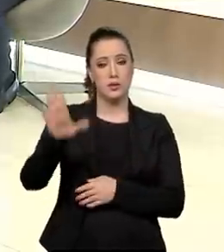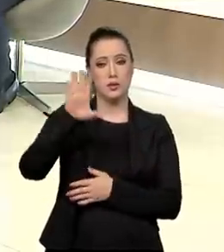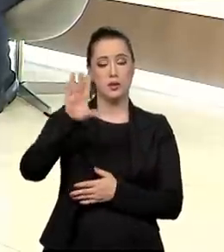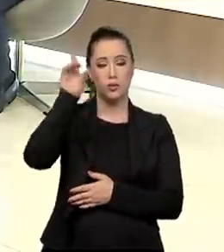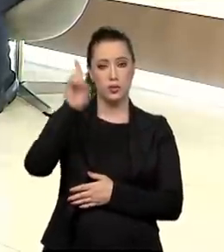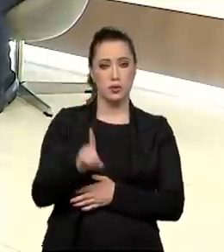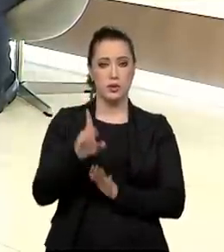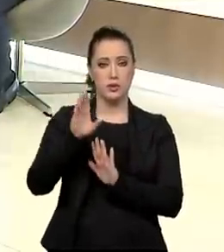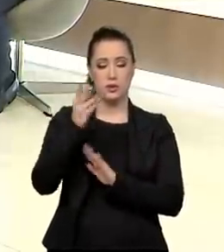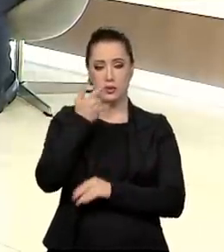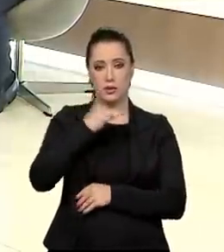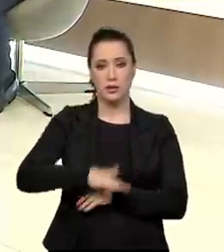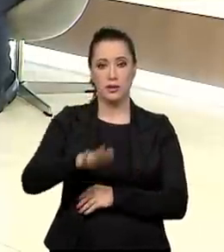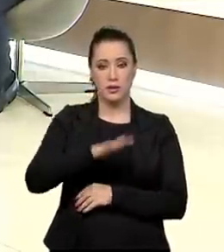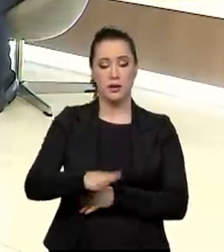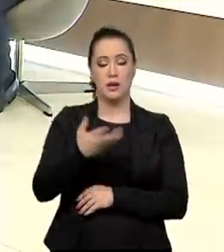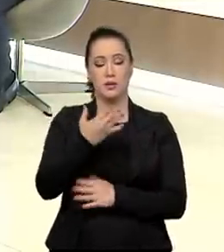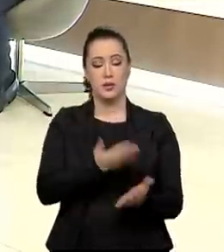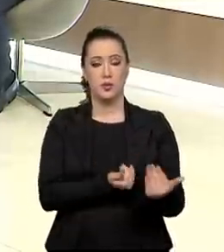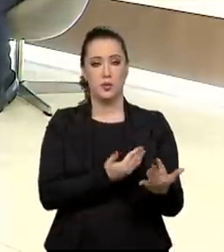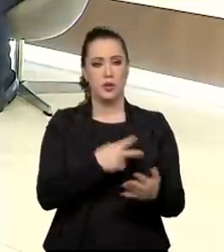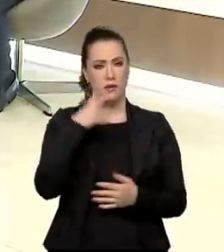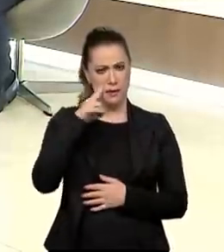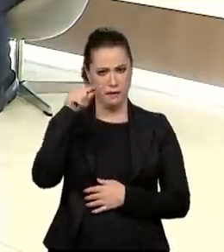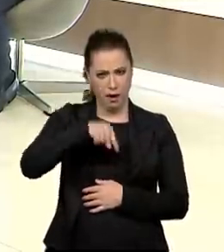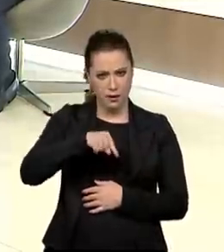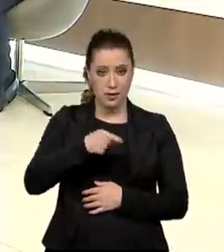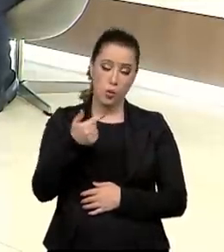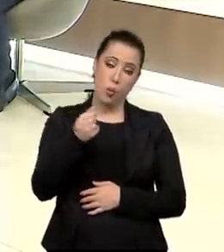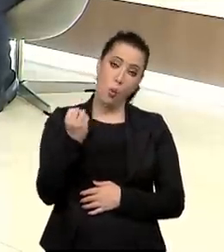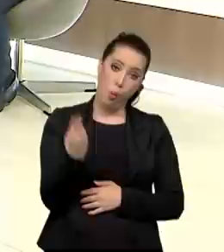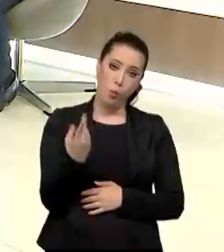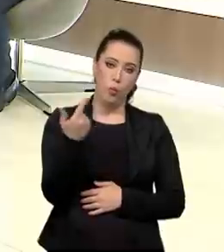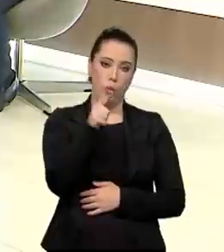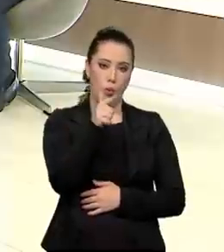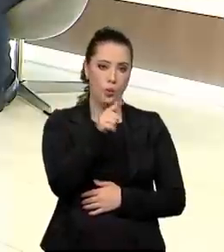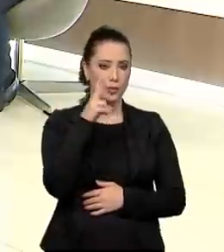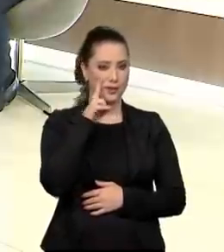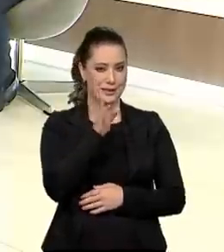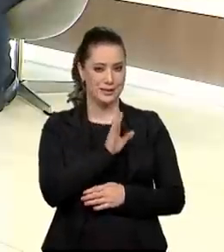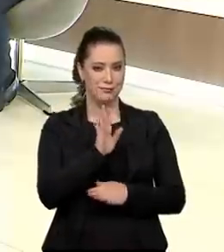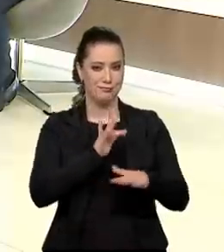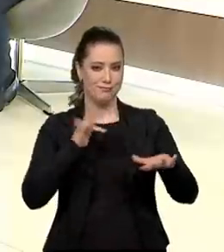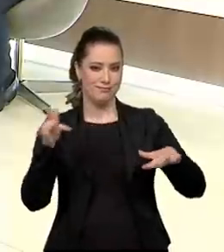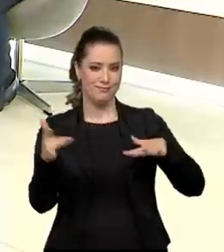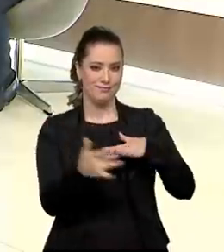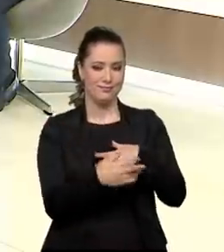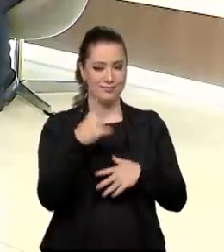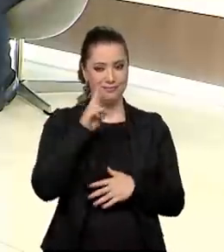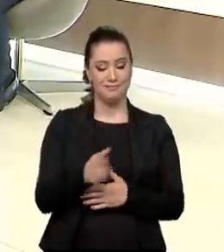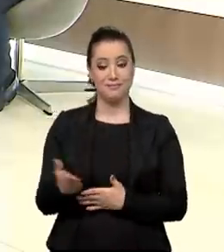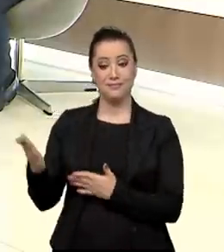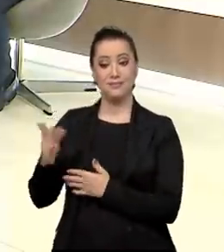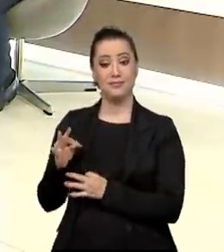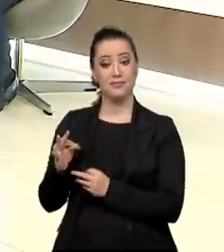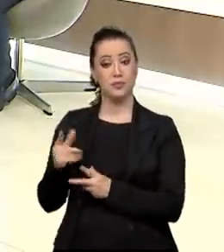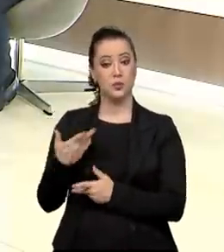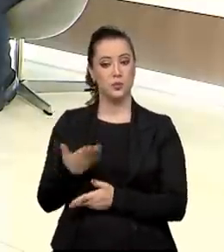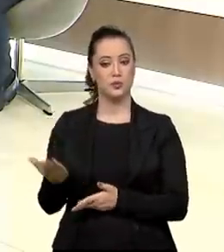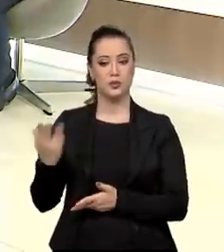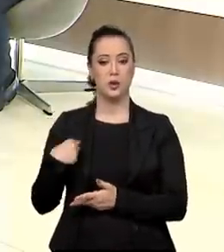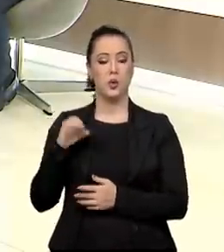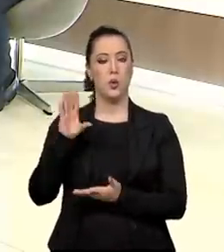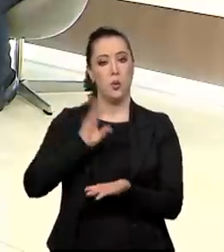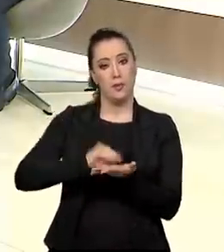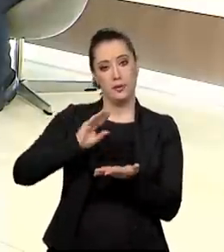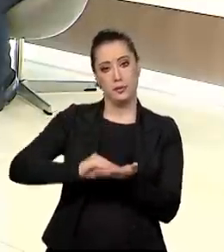Adolescente, Maurício Cunha. Se você quiser rever esta ou outras entrevistas, é só acompanhar as nossas redes sociais ou baixar